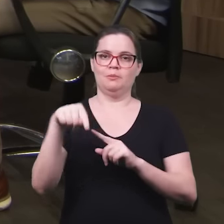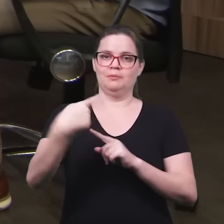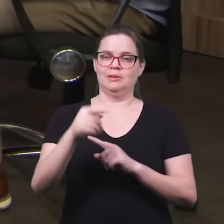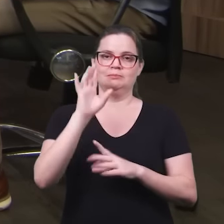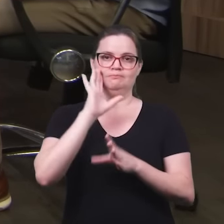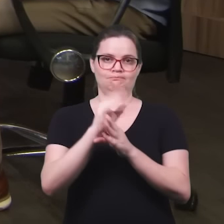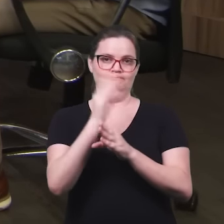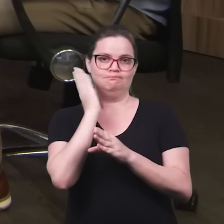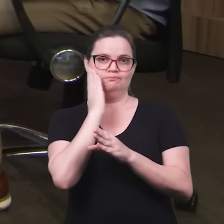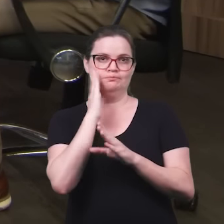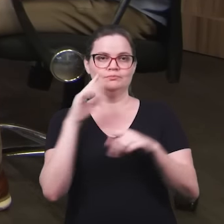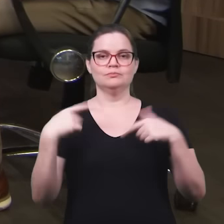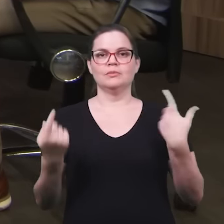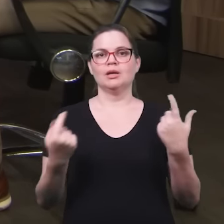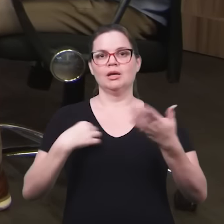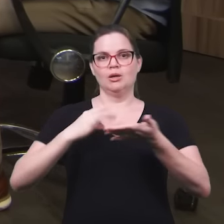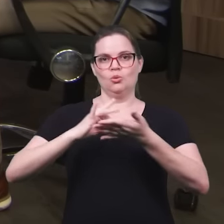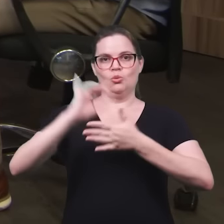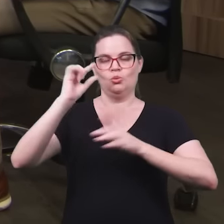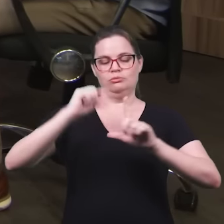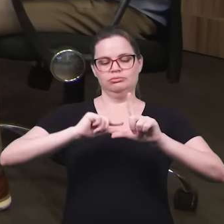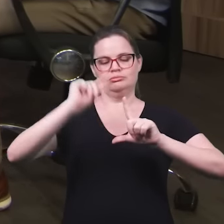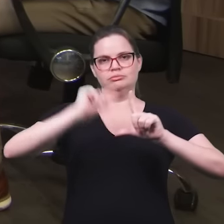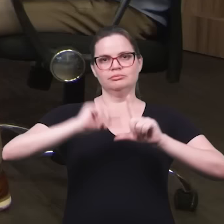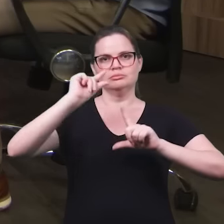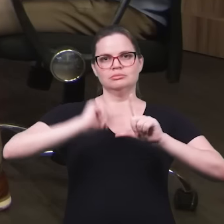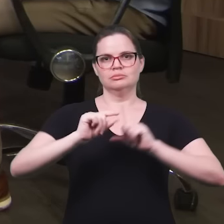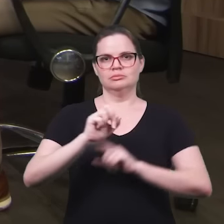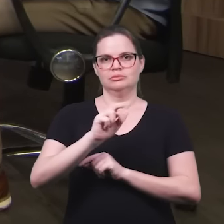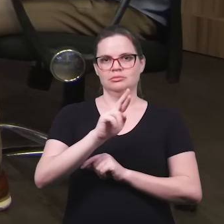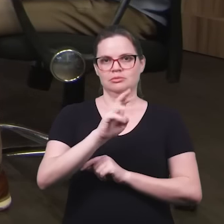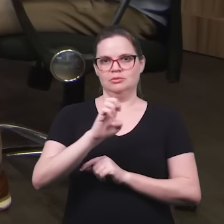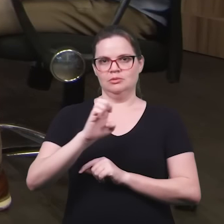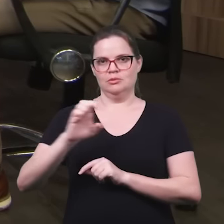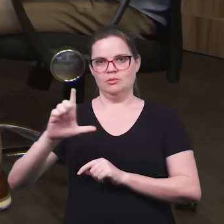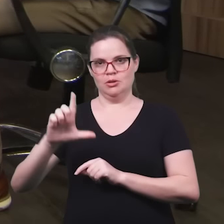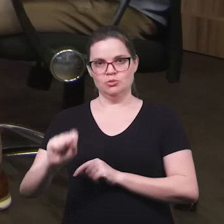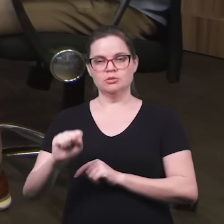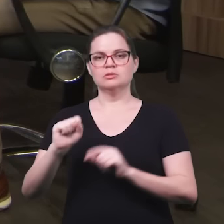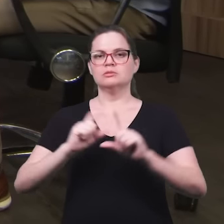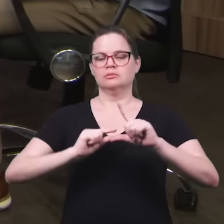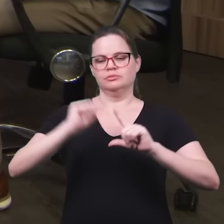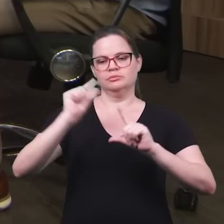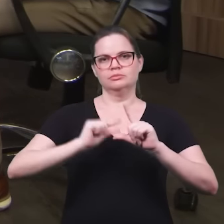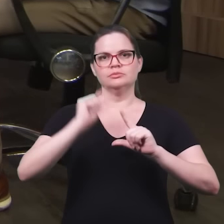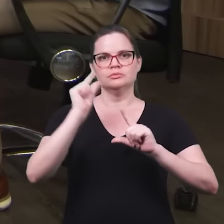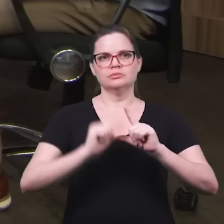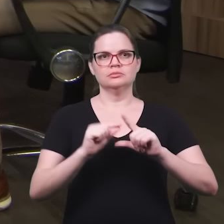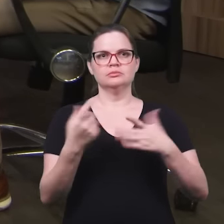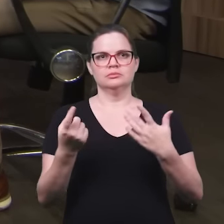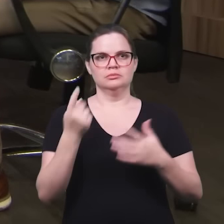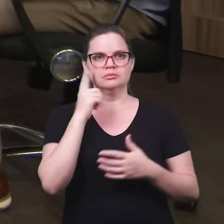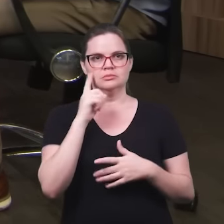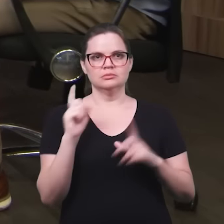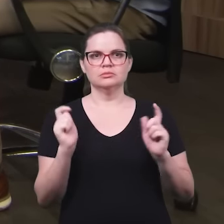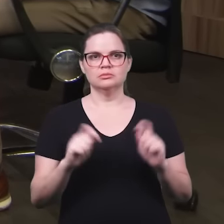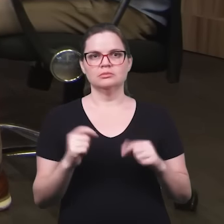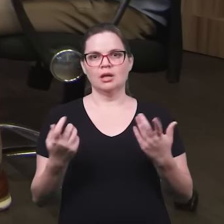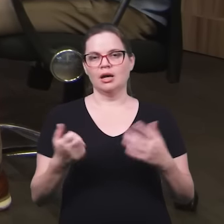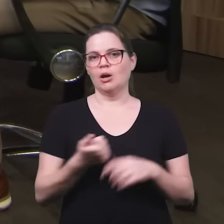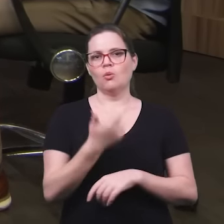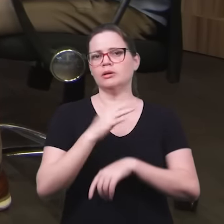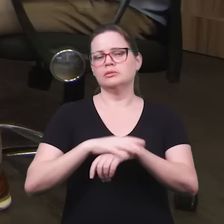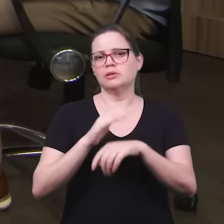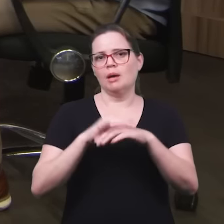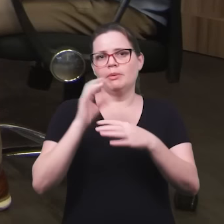depois. E no caso do Reels, propriamente dito, essa retenção ela se expressa numa métrica quantitativa, que é o tempo